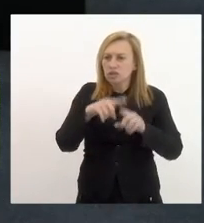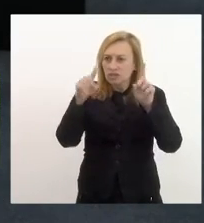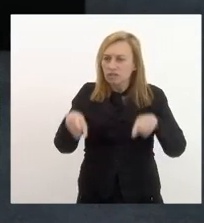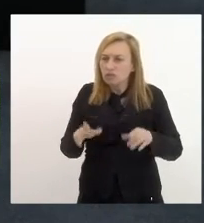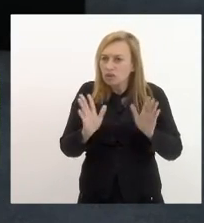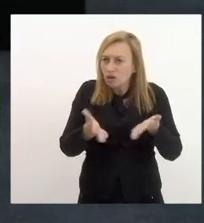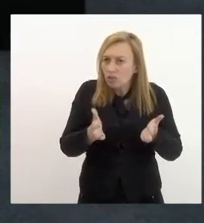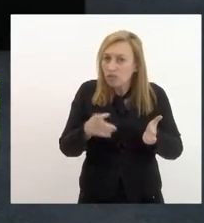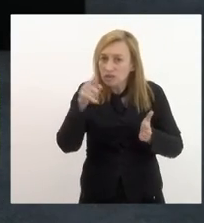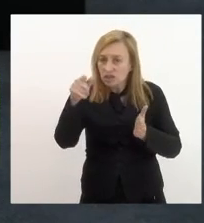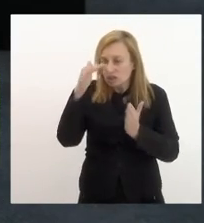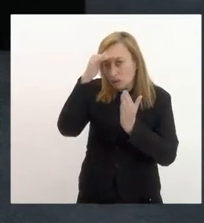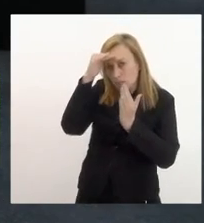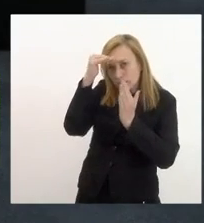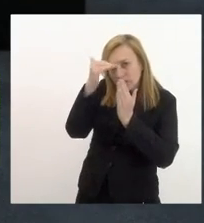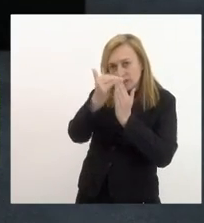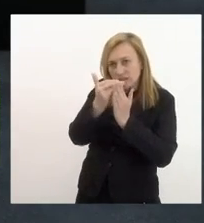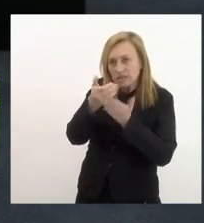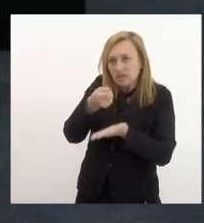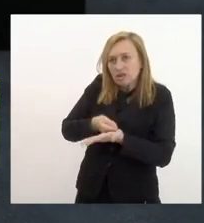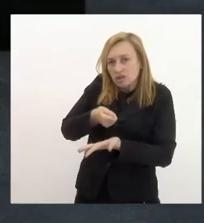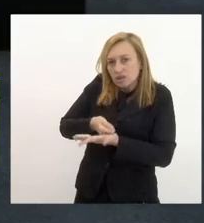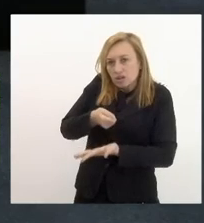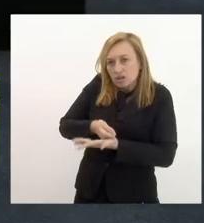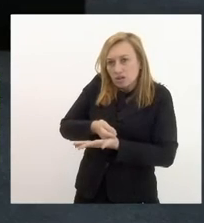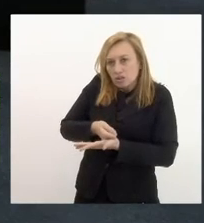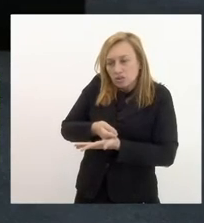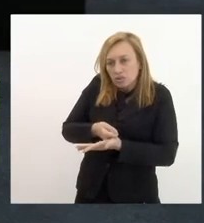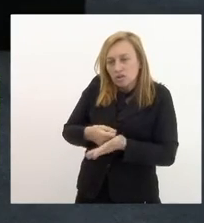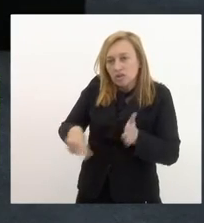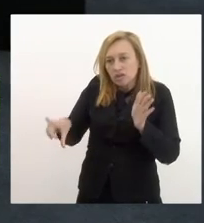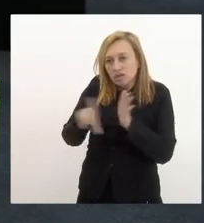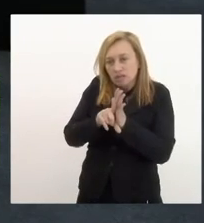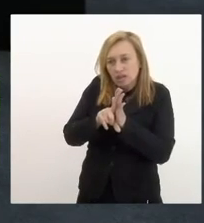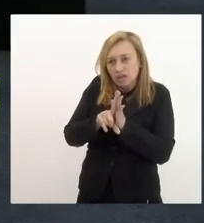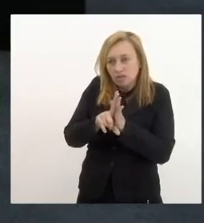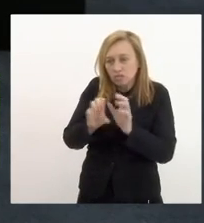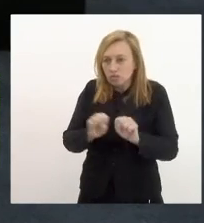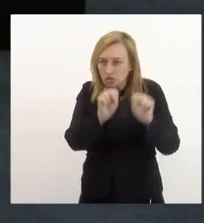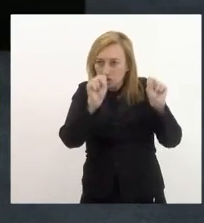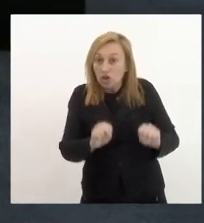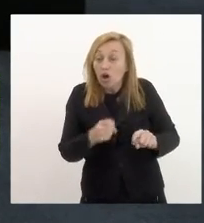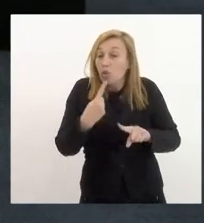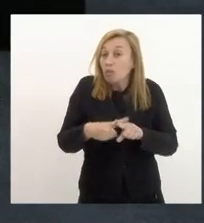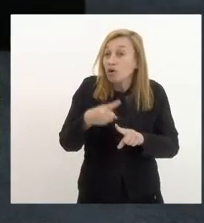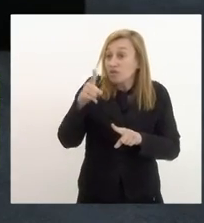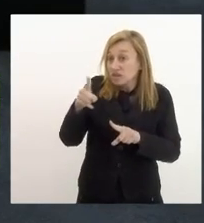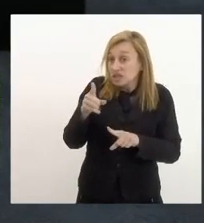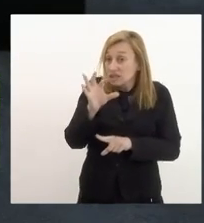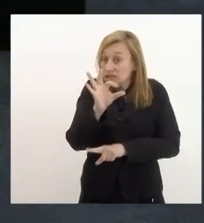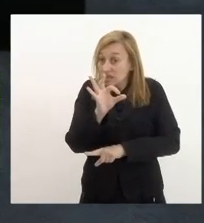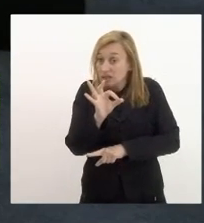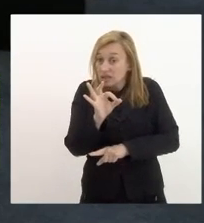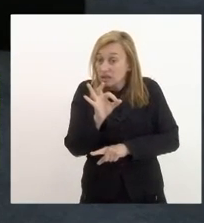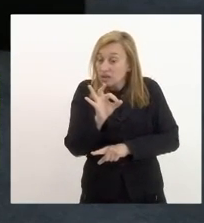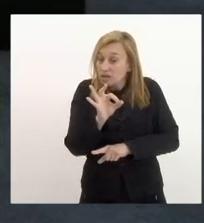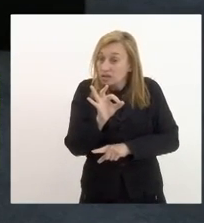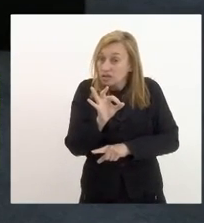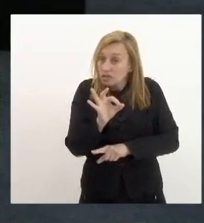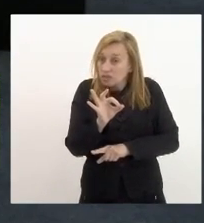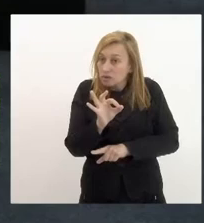a exigência né do que consta do regime porque você garantia